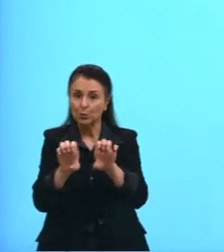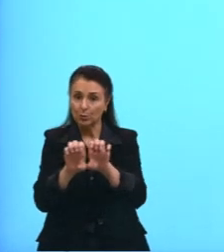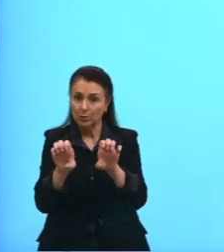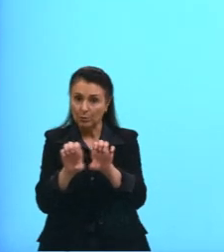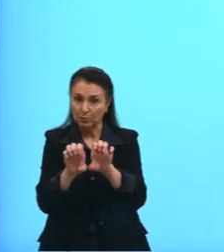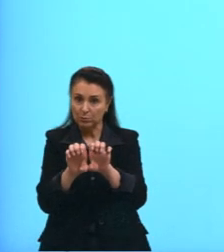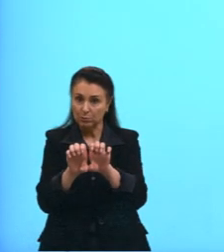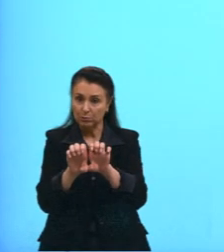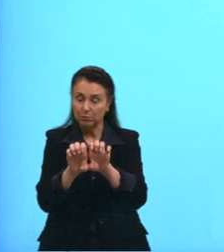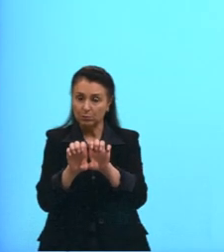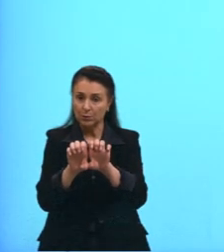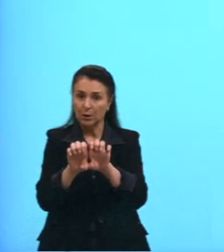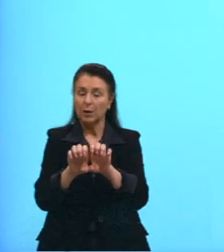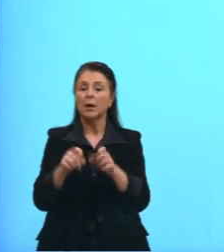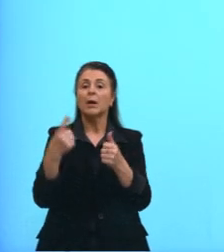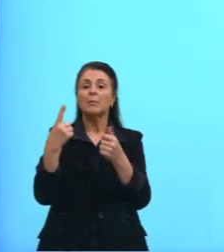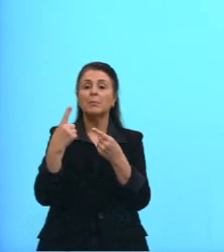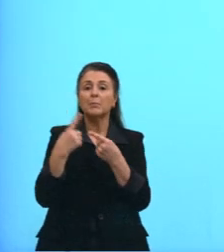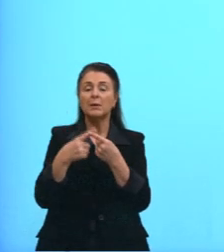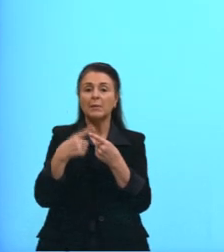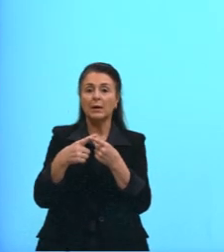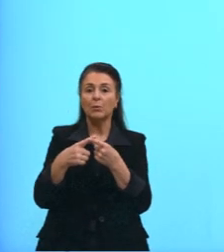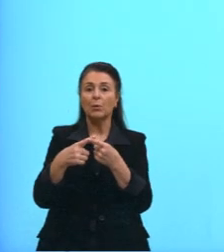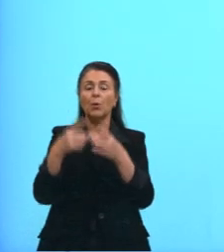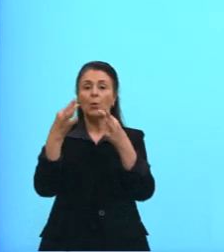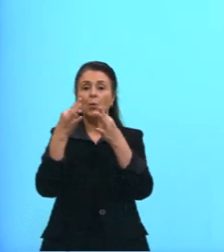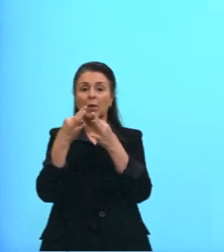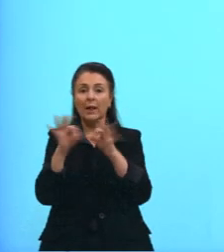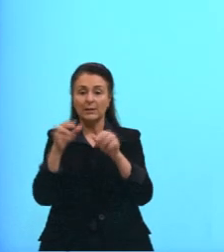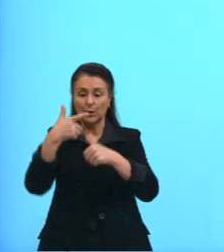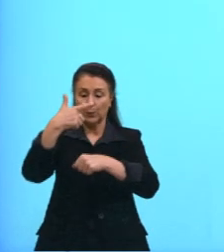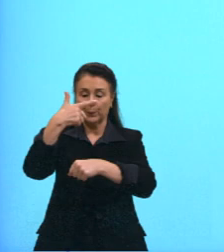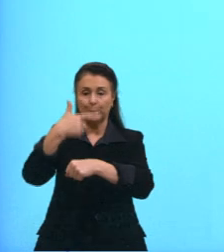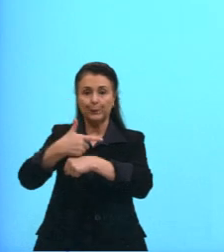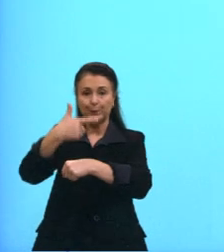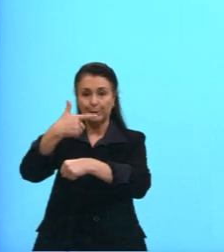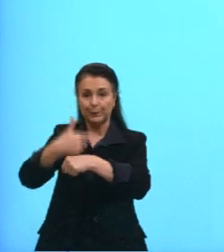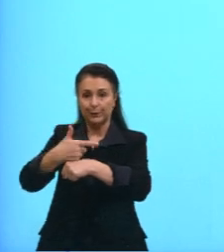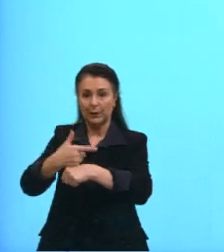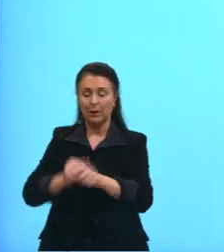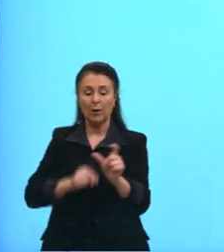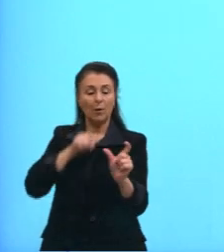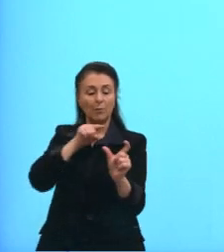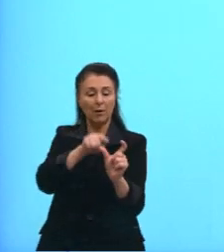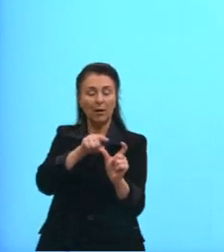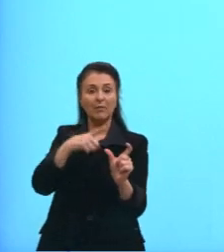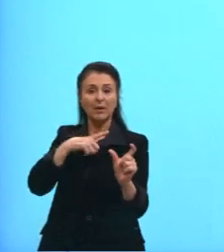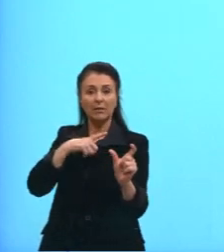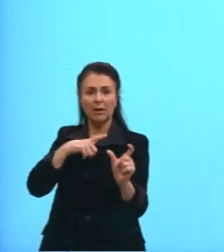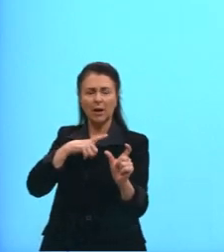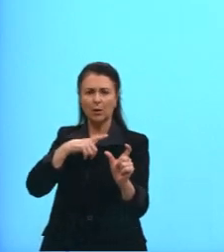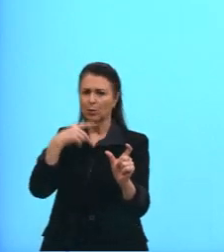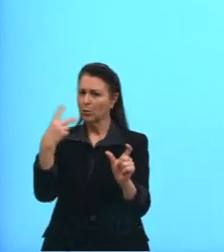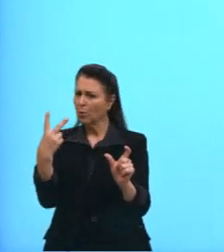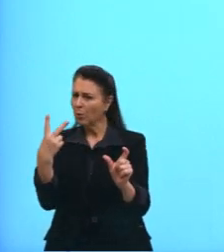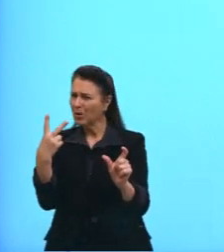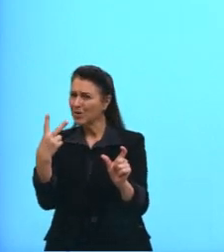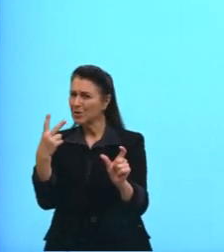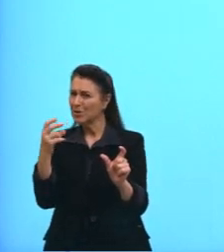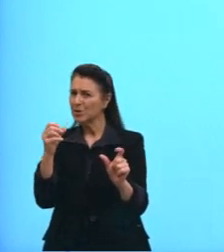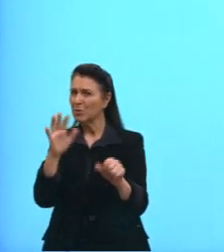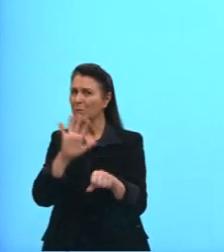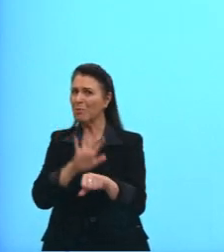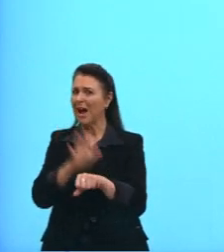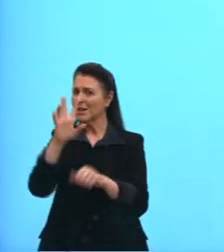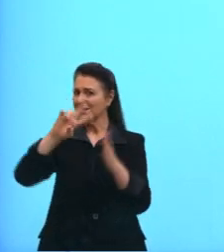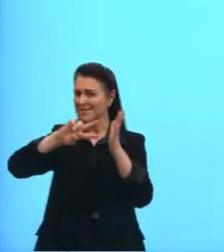primeiro ambiguidade lexical é quando uma determinada palavra assume dois ou mais significados